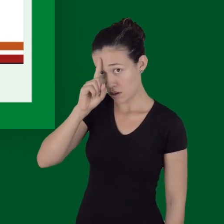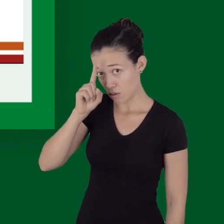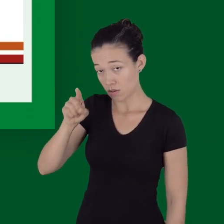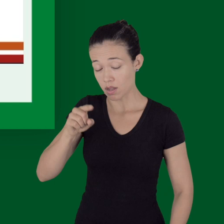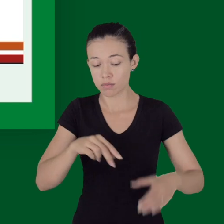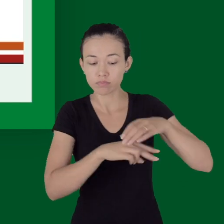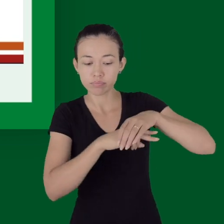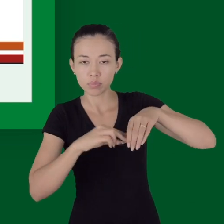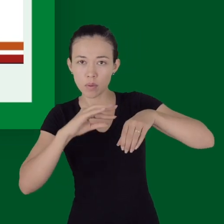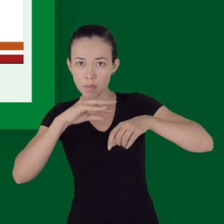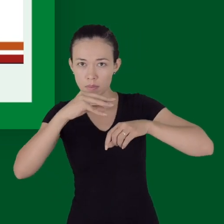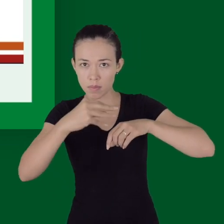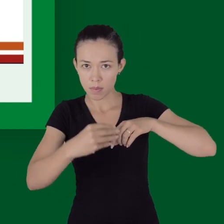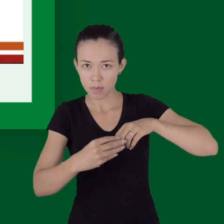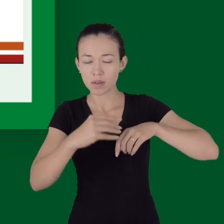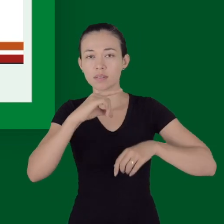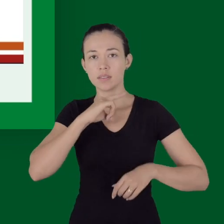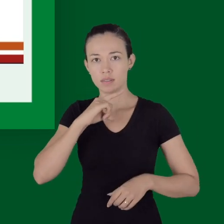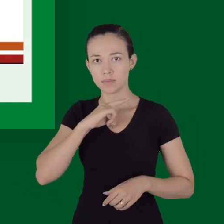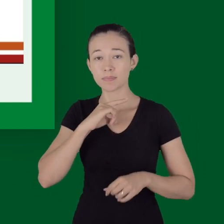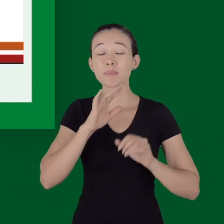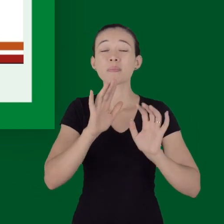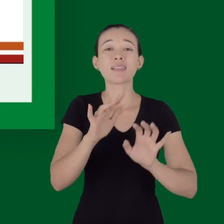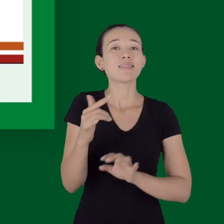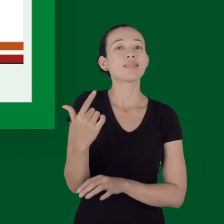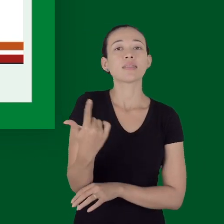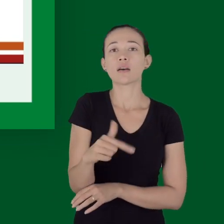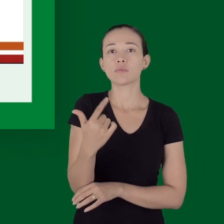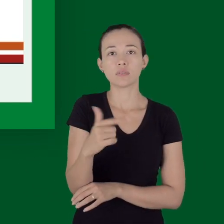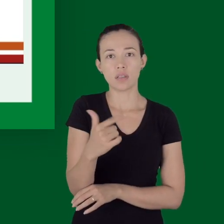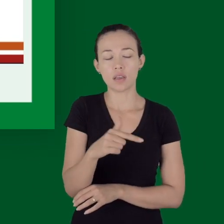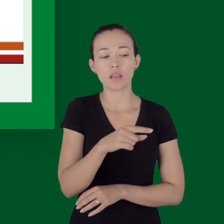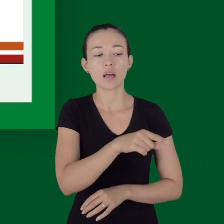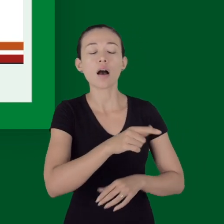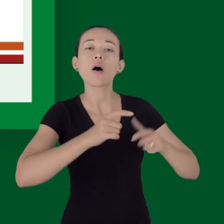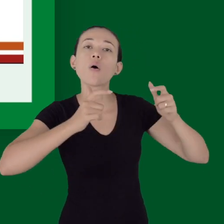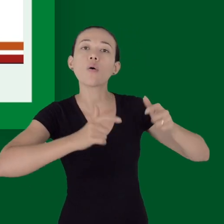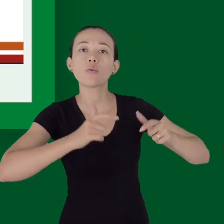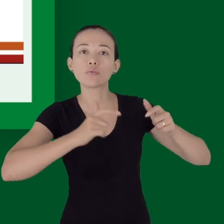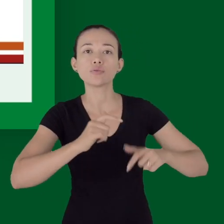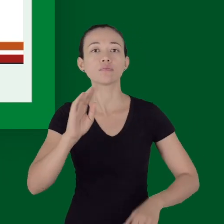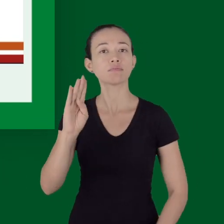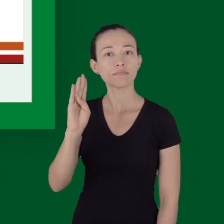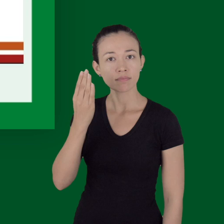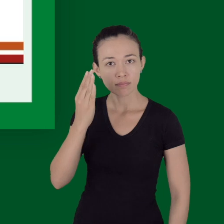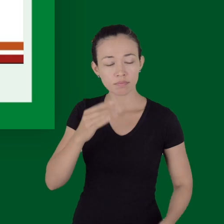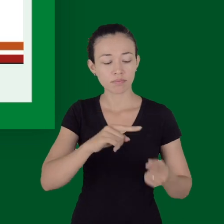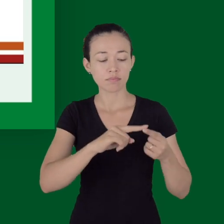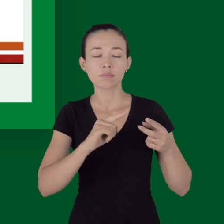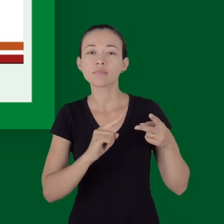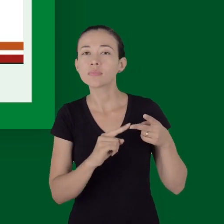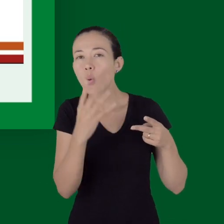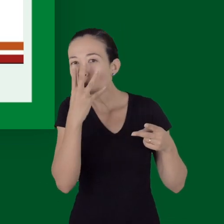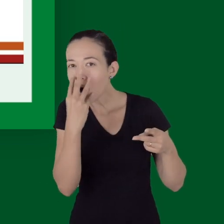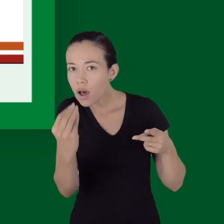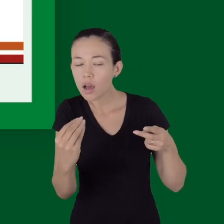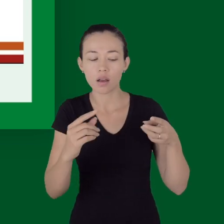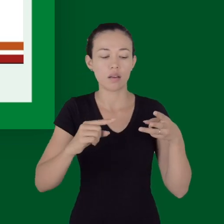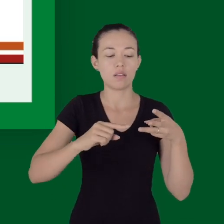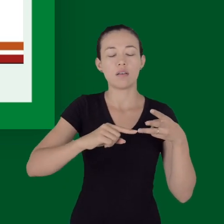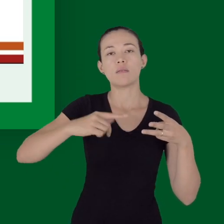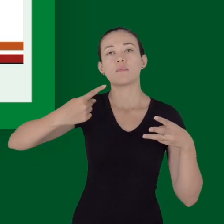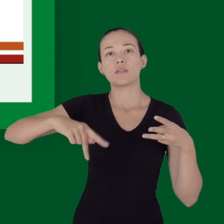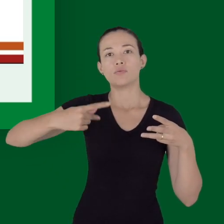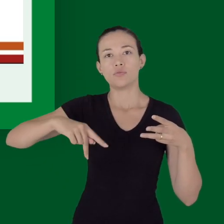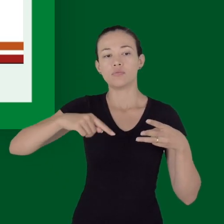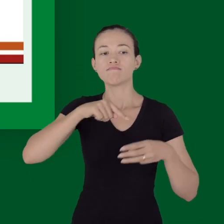alta, é um AVC hemorrágico. Pelo quadro clínico, a gente pode até suspeitar, mas não dá para falar que é um AVC isquêmico hemorrágico. Então,